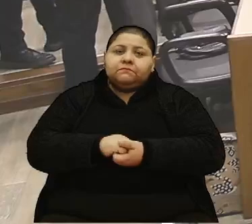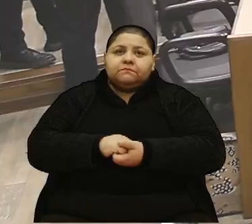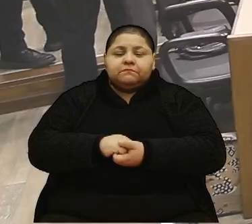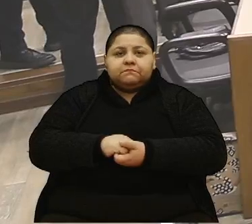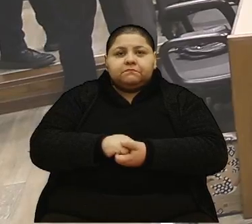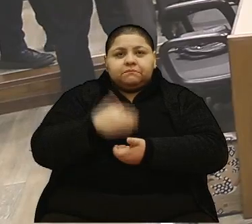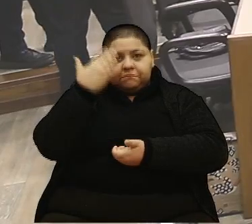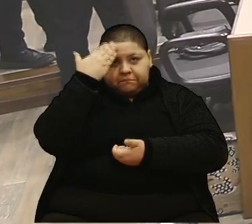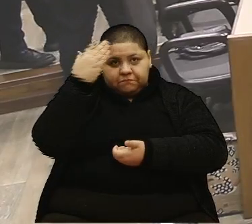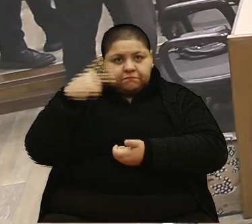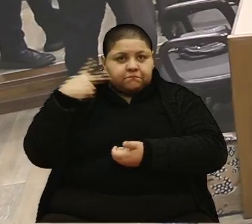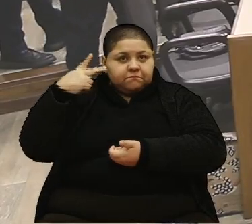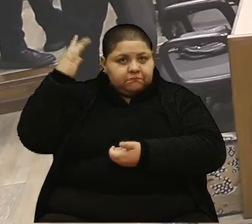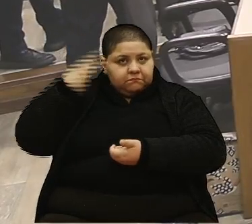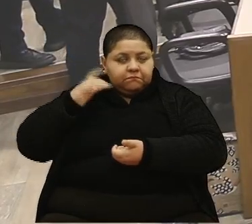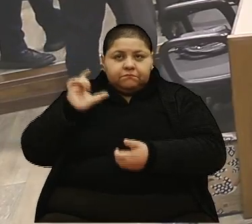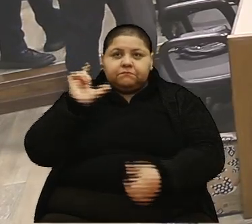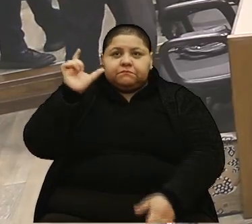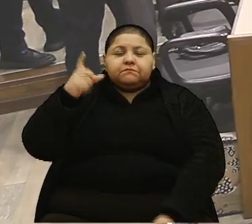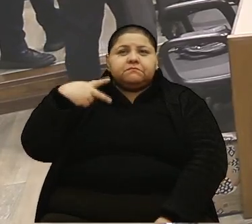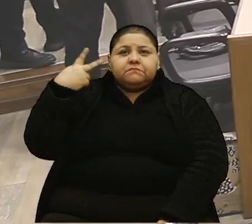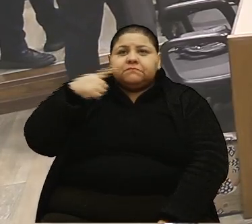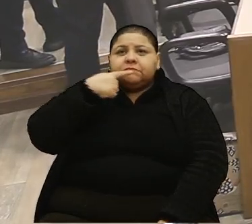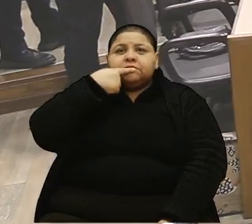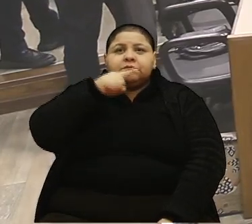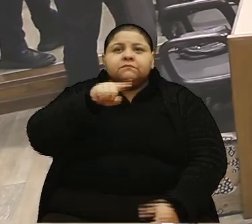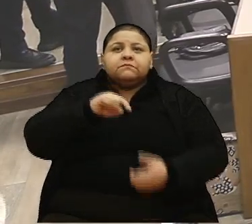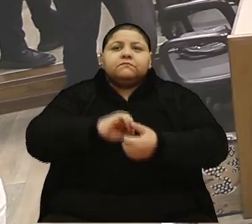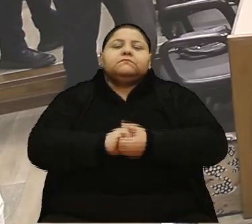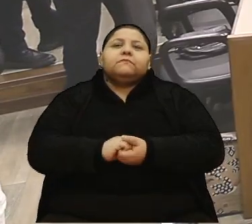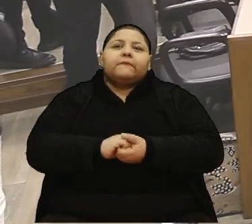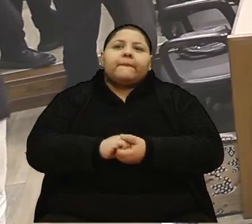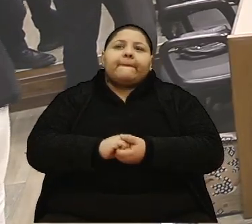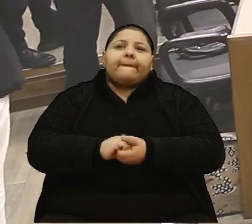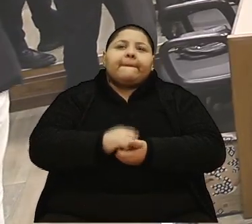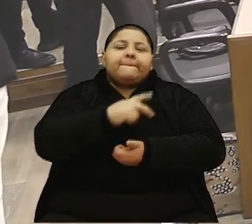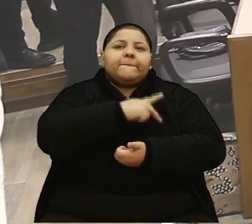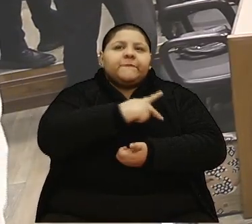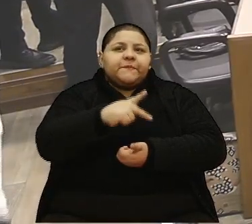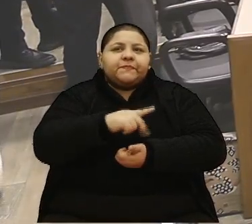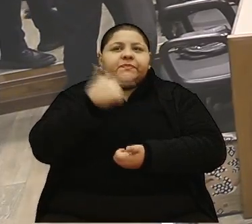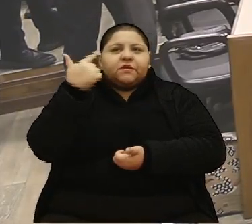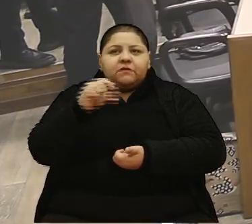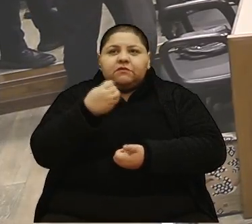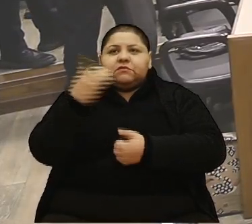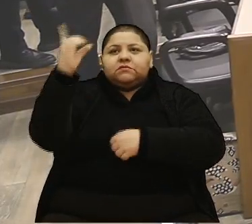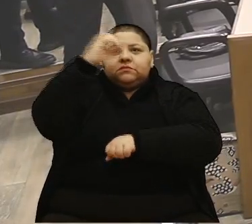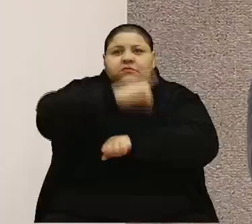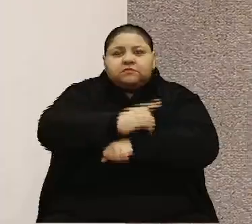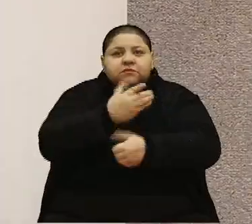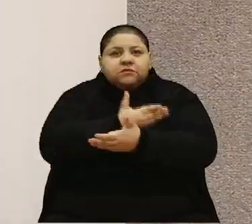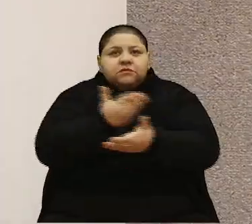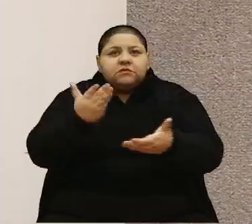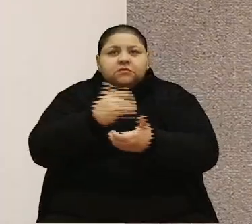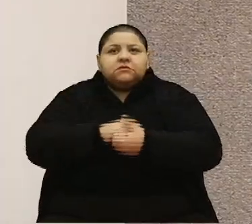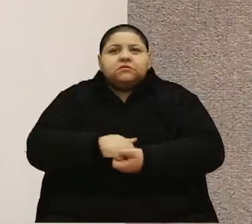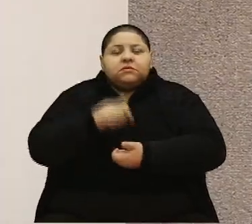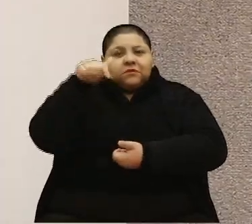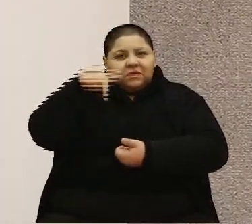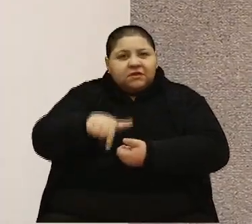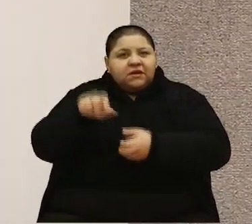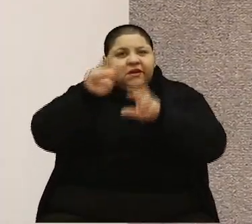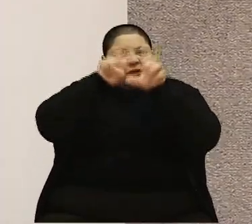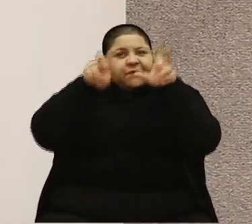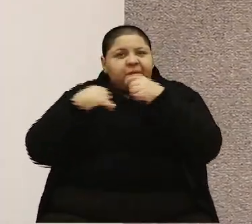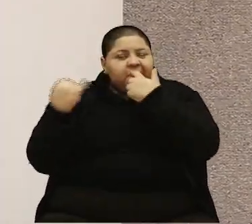Vereadora Daiane. Com a palavra, vereador Caleb. Presidente, novamente bom dia aos colegas, e esse é um assunto importante